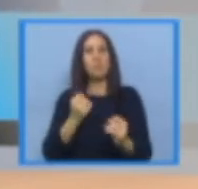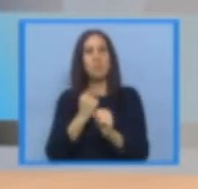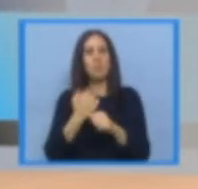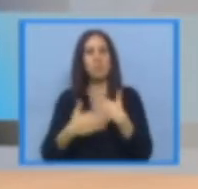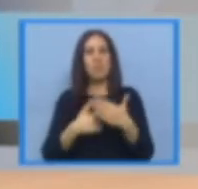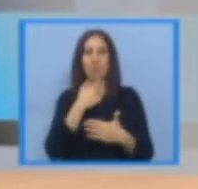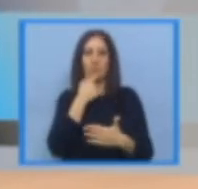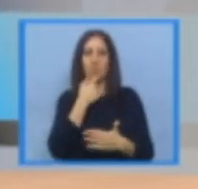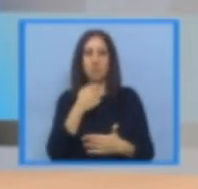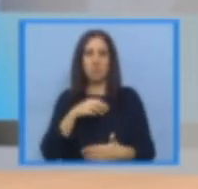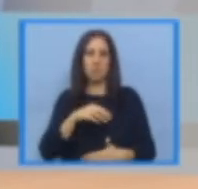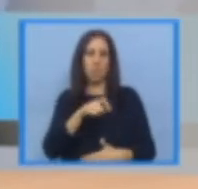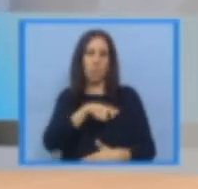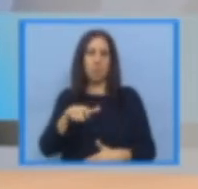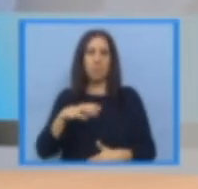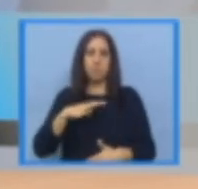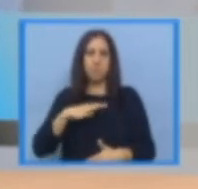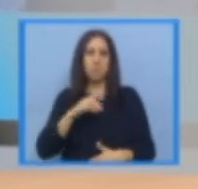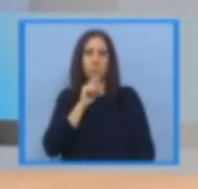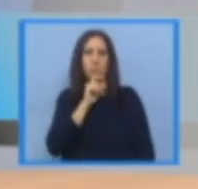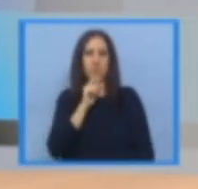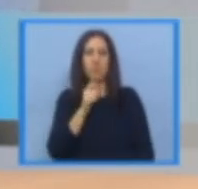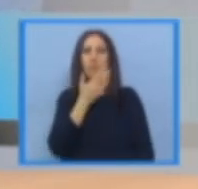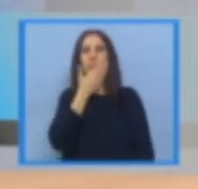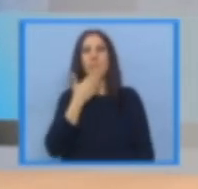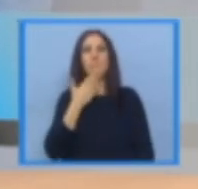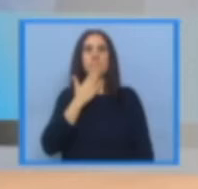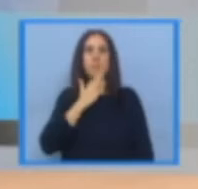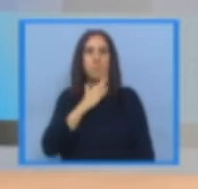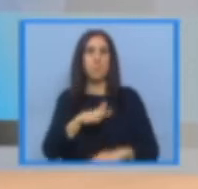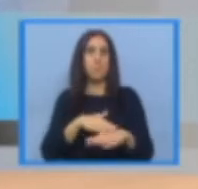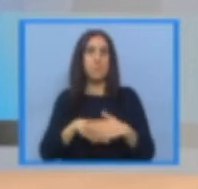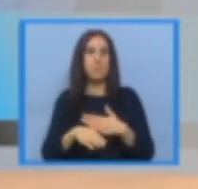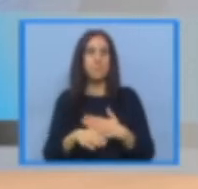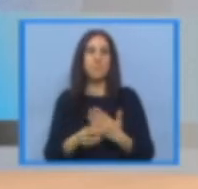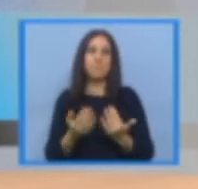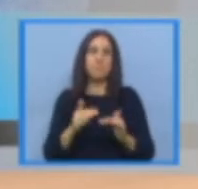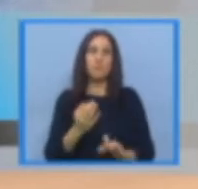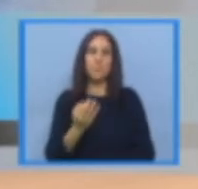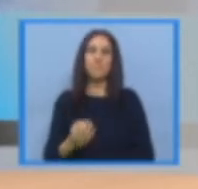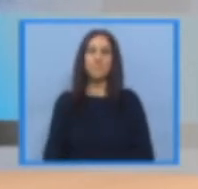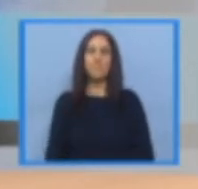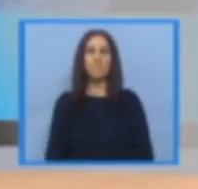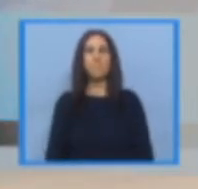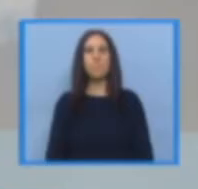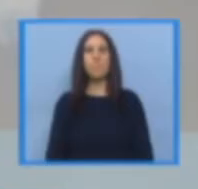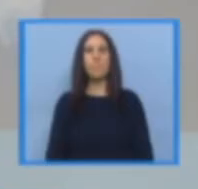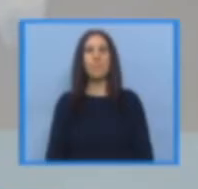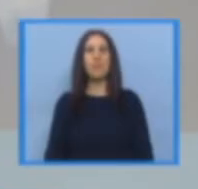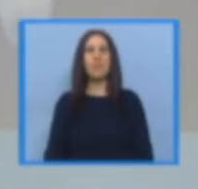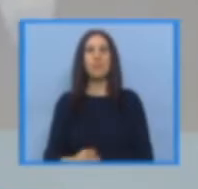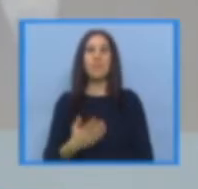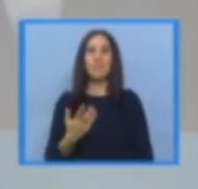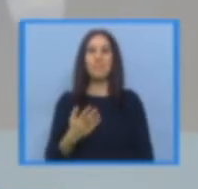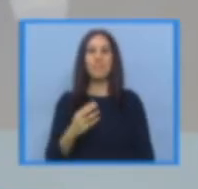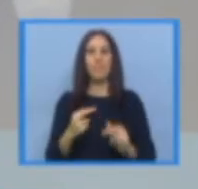tem que ser onde também é possível e com as condições mínimas para o fazer. Mas sim. Por estas pontes